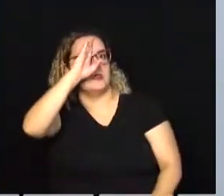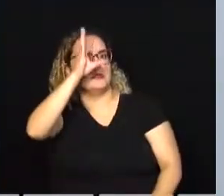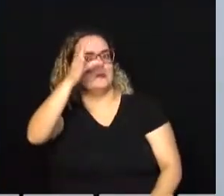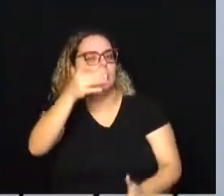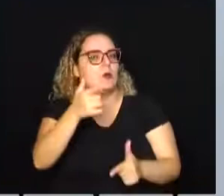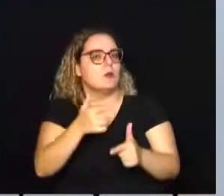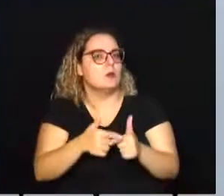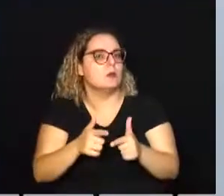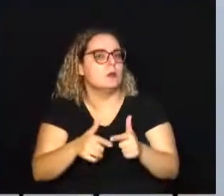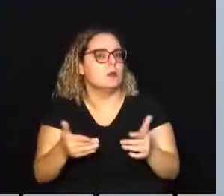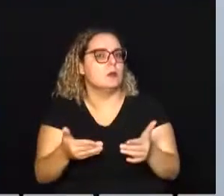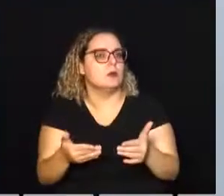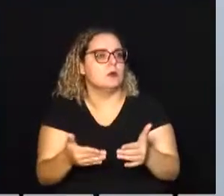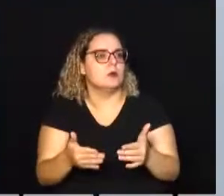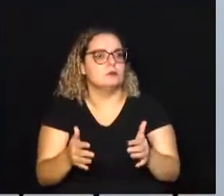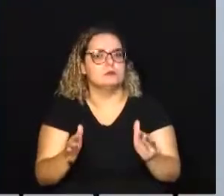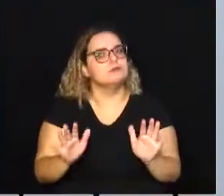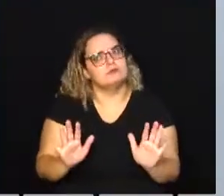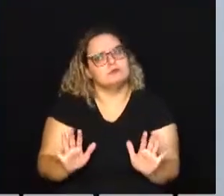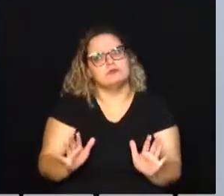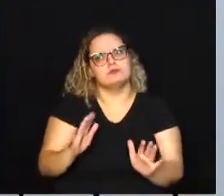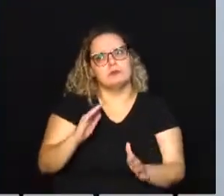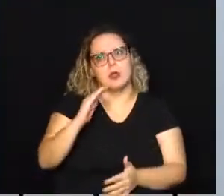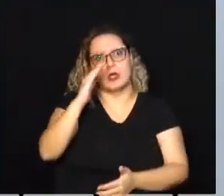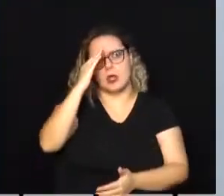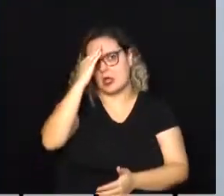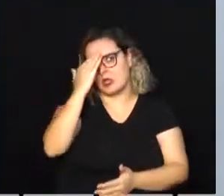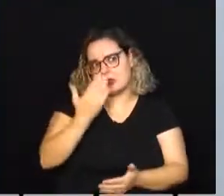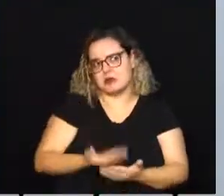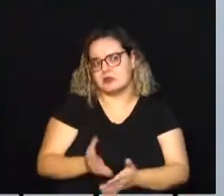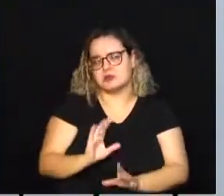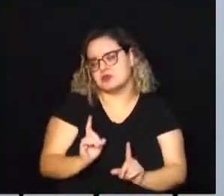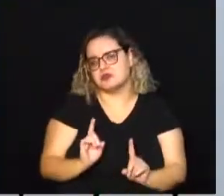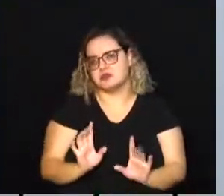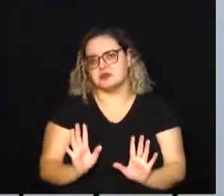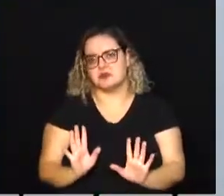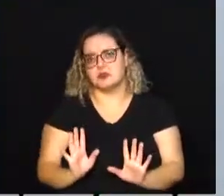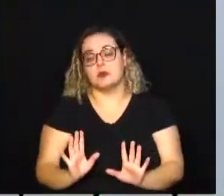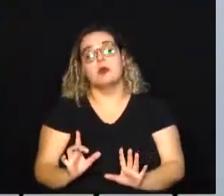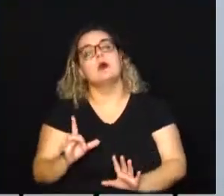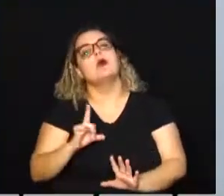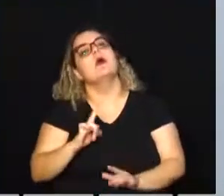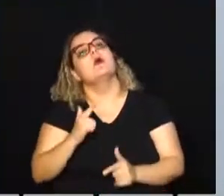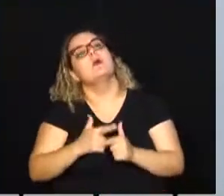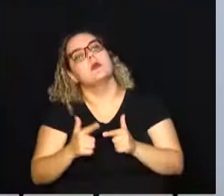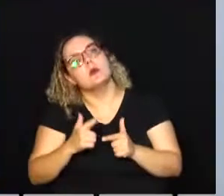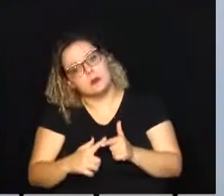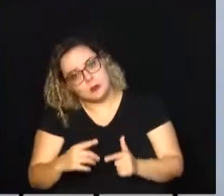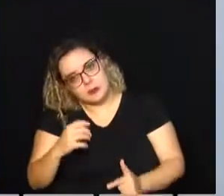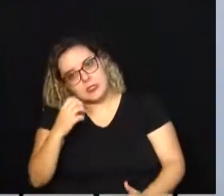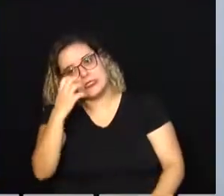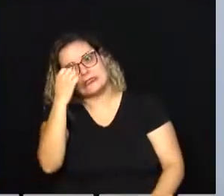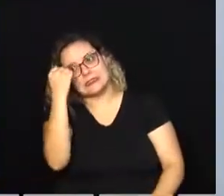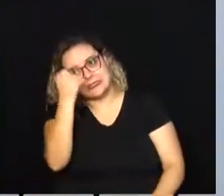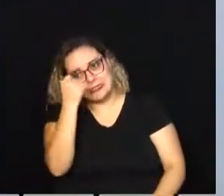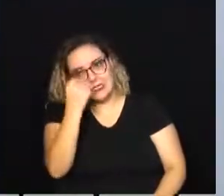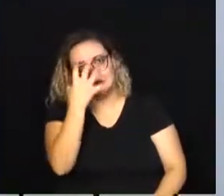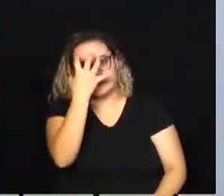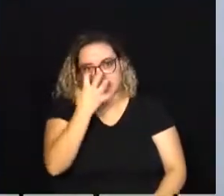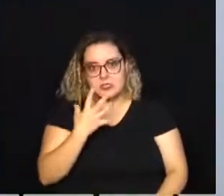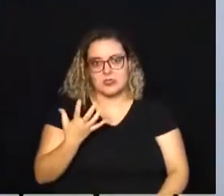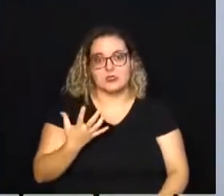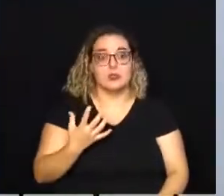hoje? Eu acredito que não, inclusive. Eu acho que esse é um problema grave que terá que ser enfrentado no retorno das aulas presenciais, não